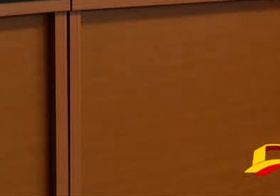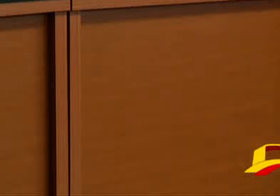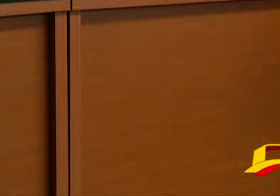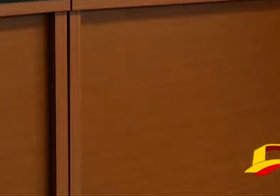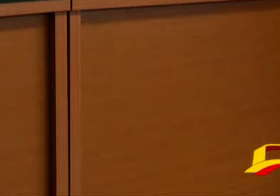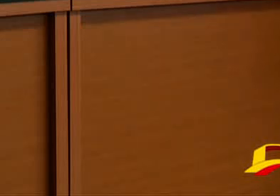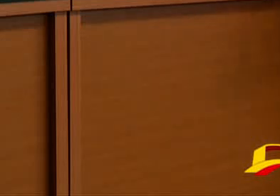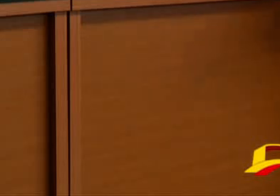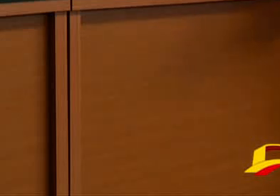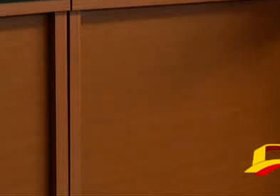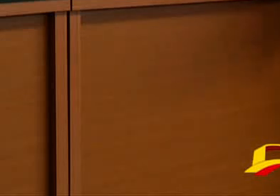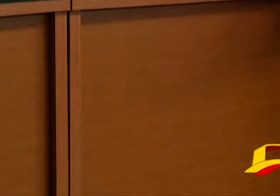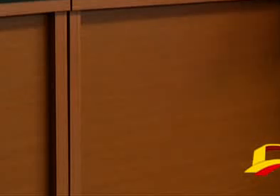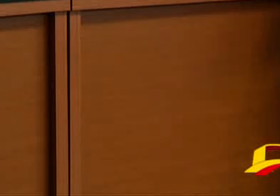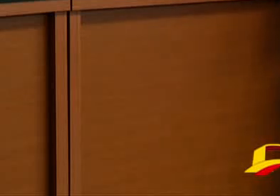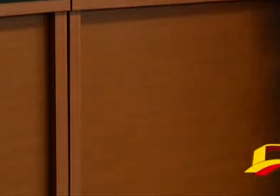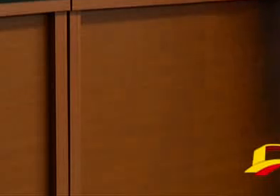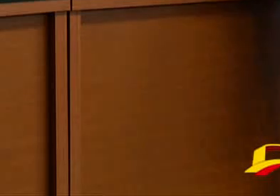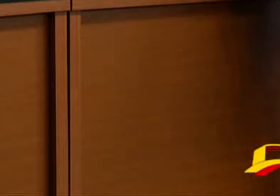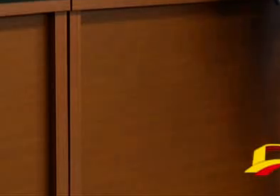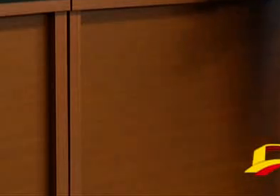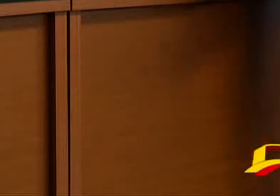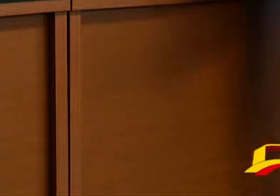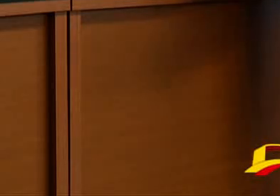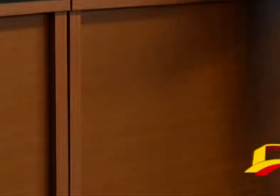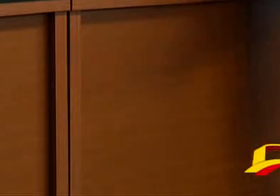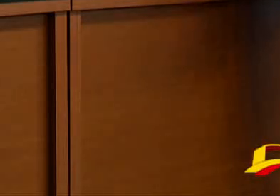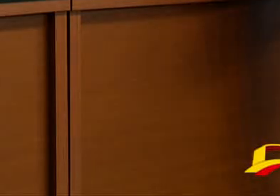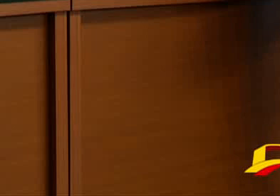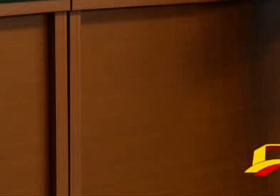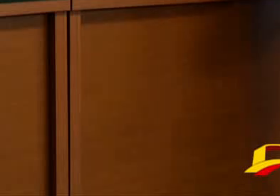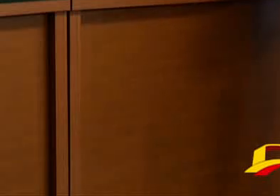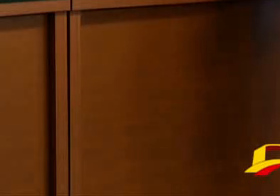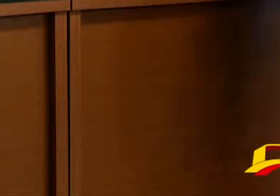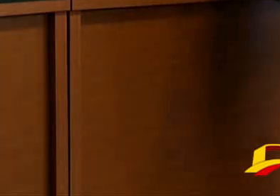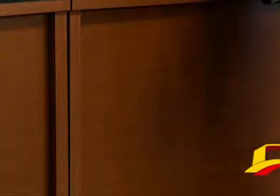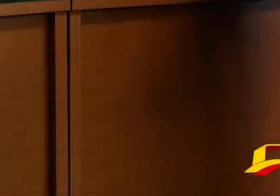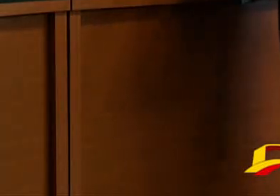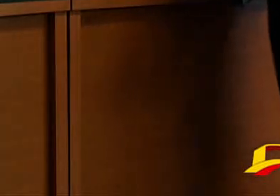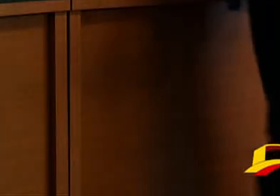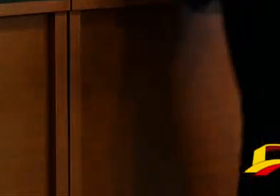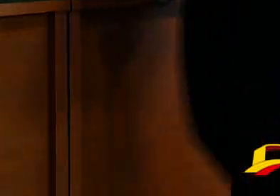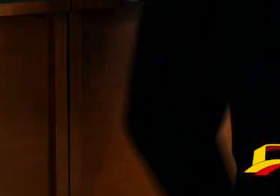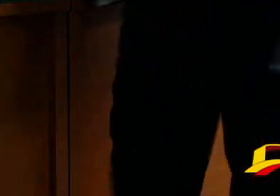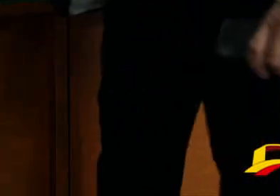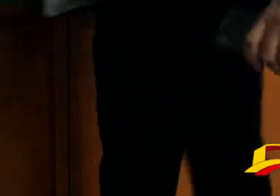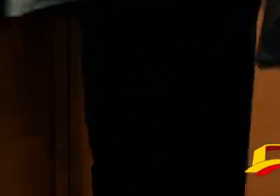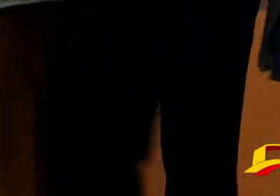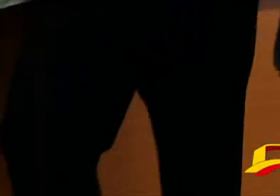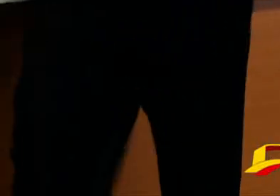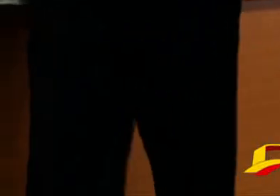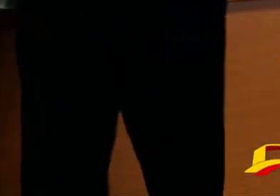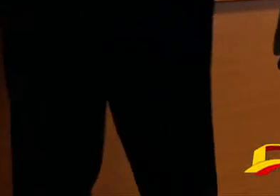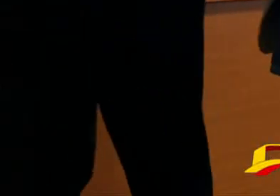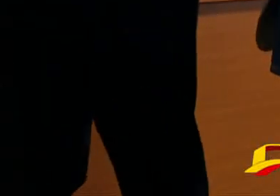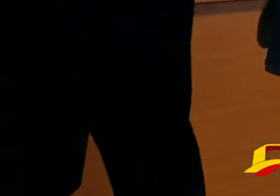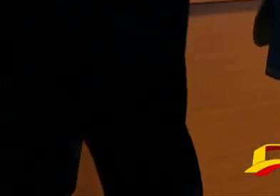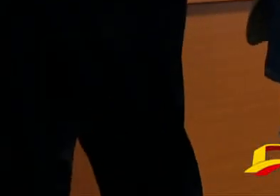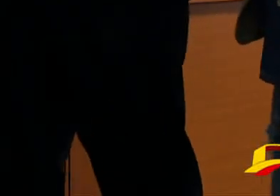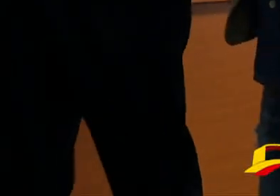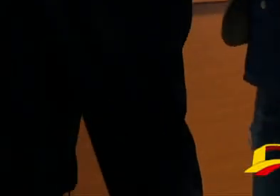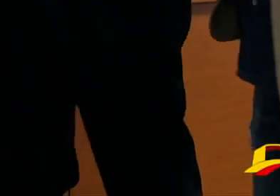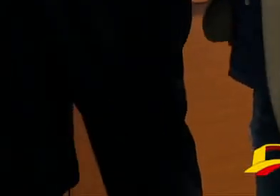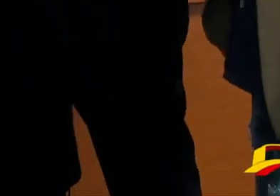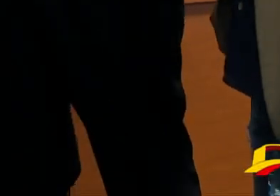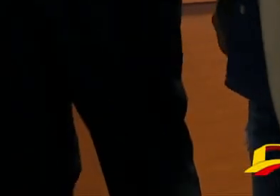Vereador Cristiano as que tem um foi arquivado o vereador Cristiano o do vereador é